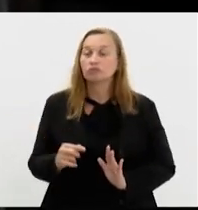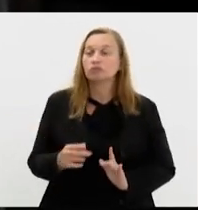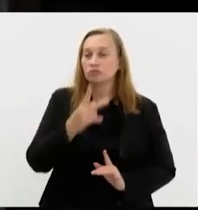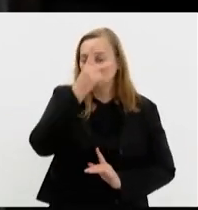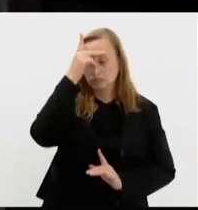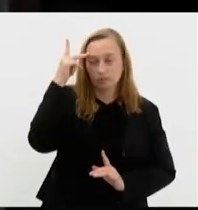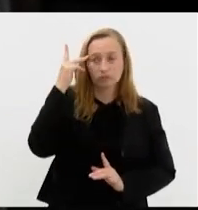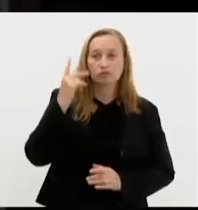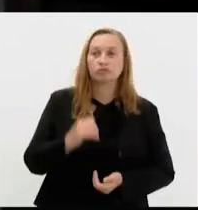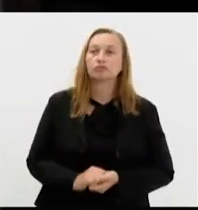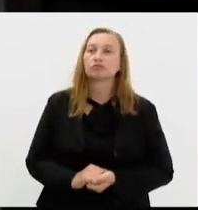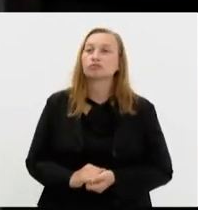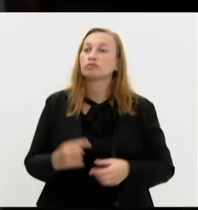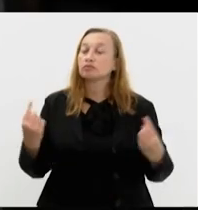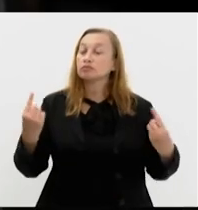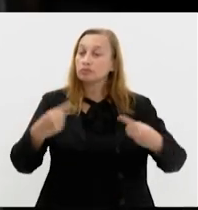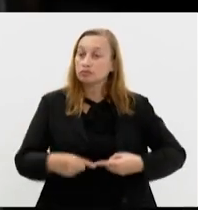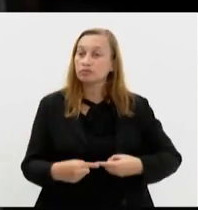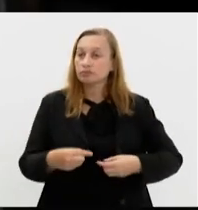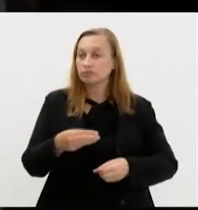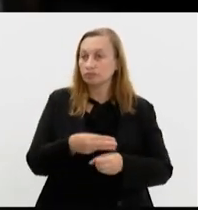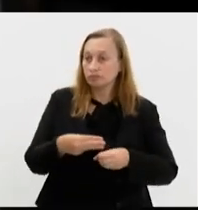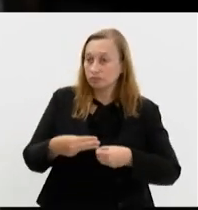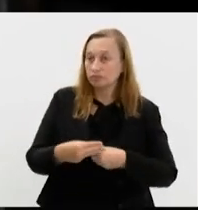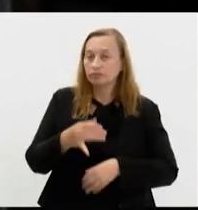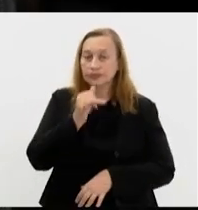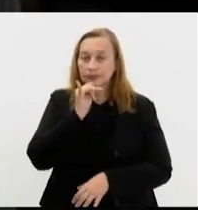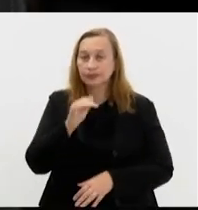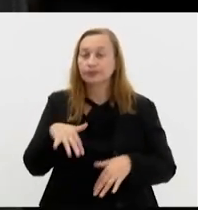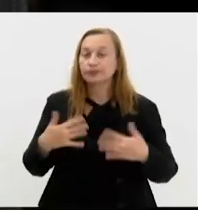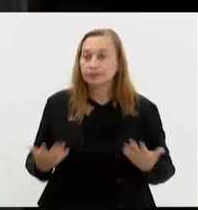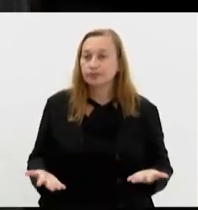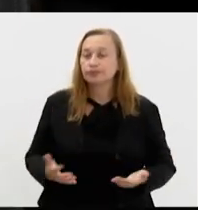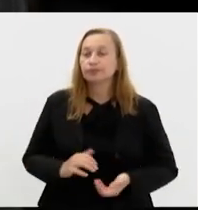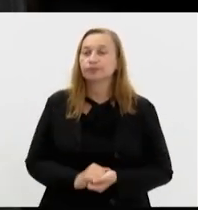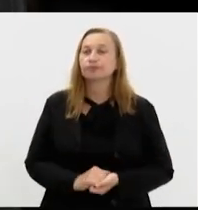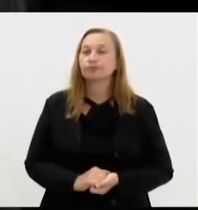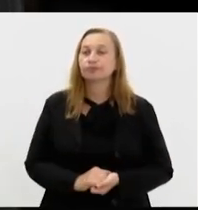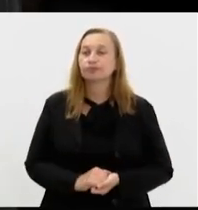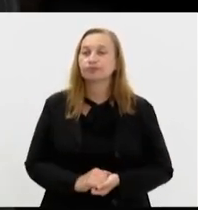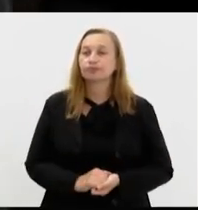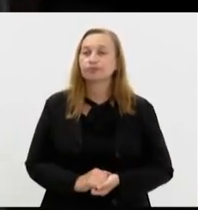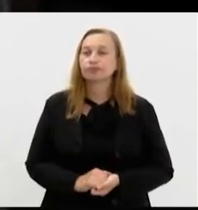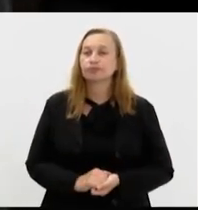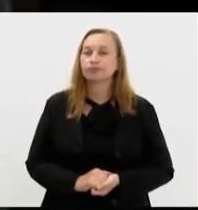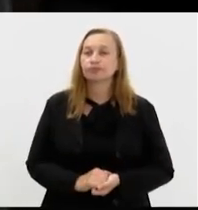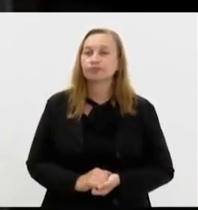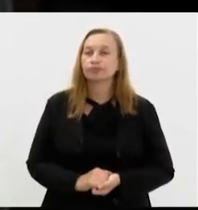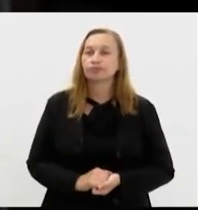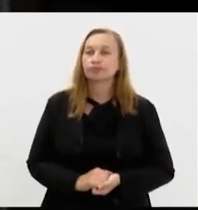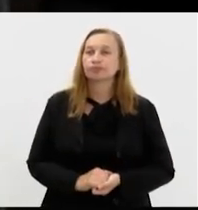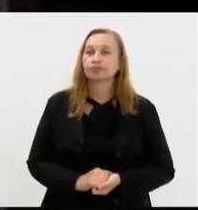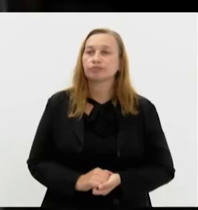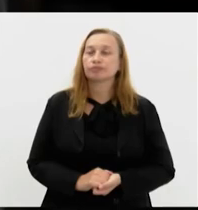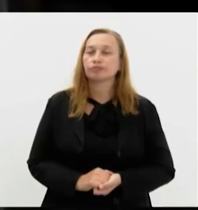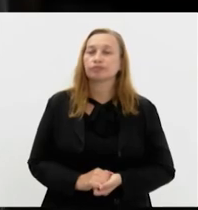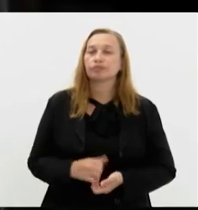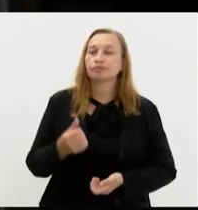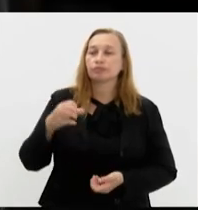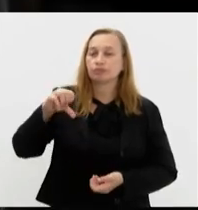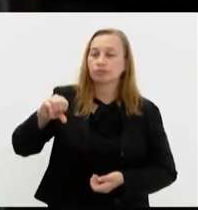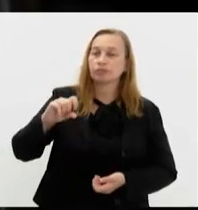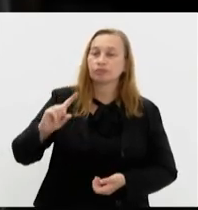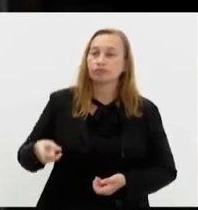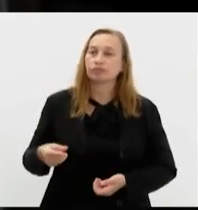pessoas nas disputas municipais por exemplo então quando nós vamos a lei